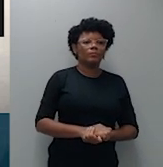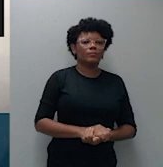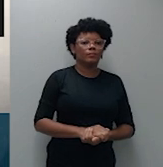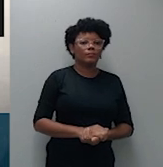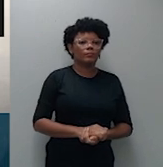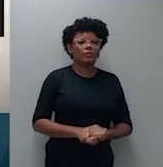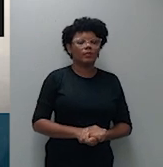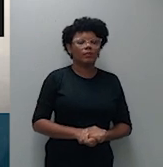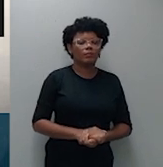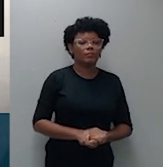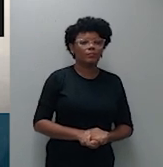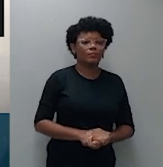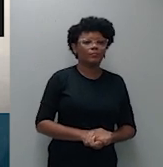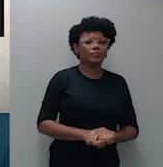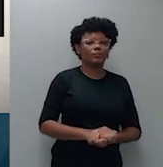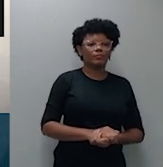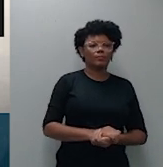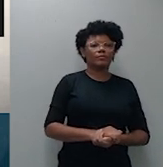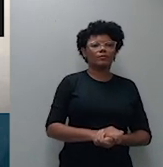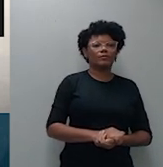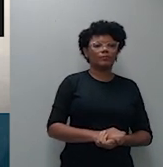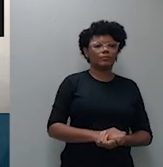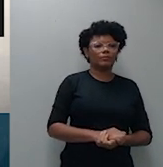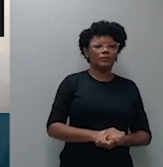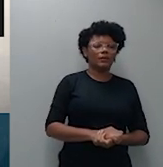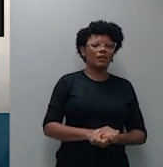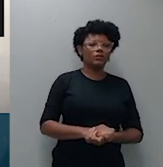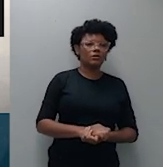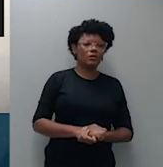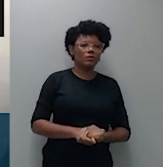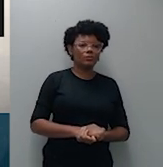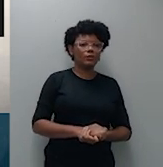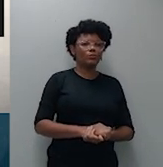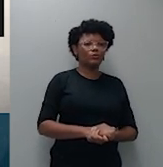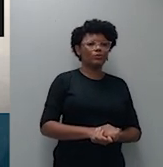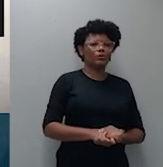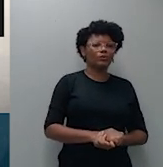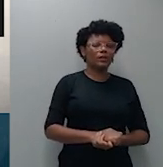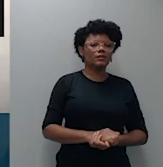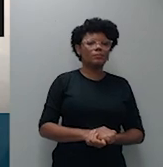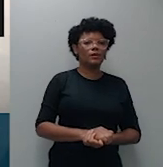Obrigado Doutora a passo ao vivo